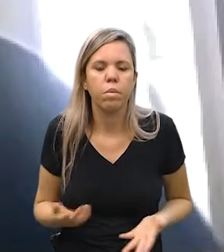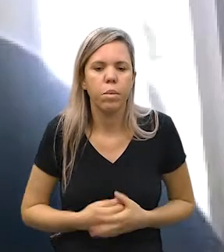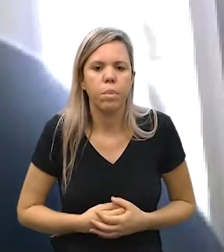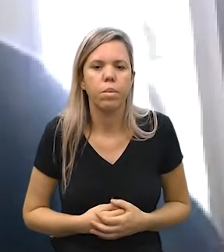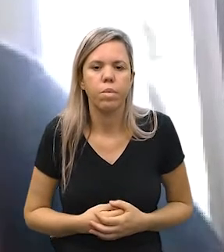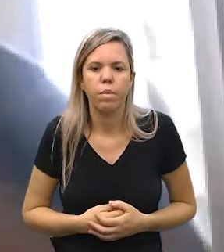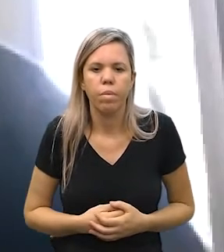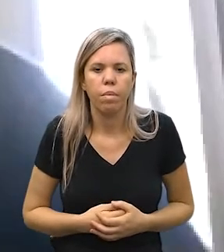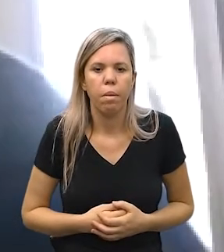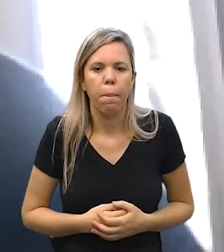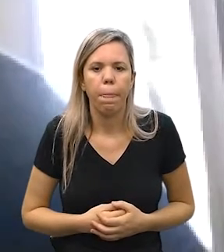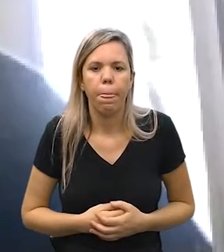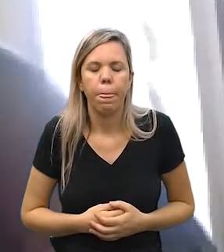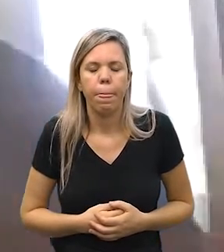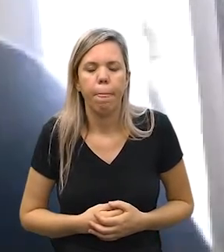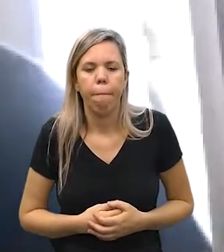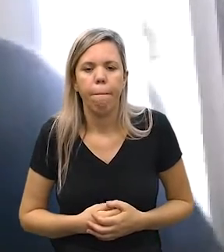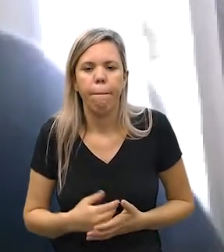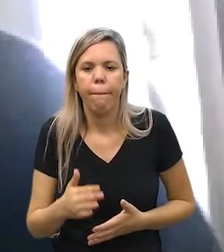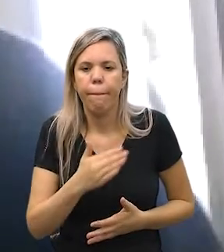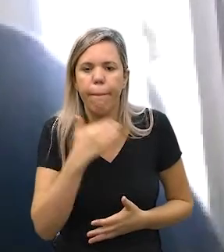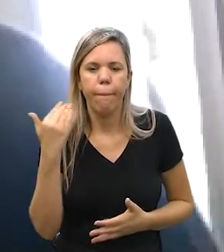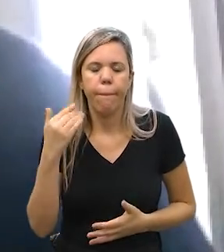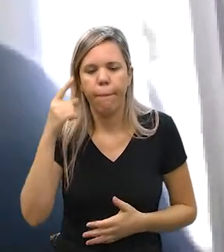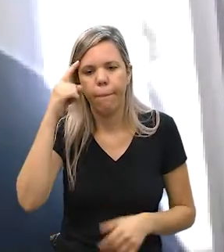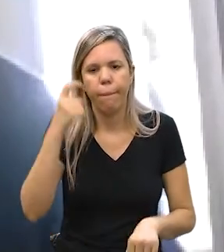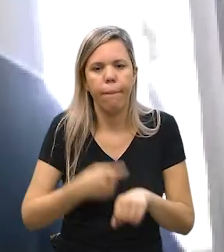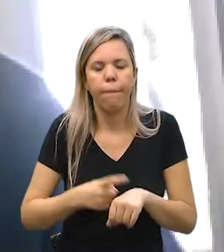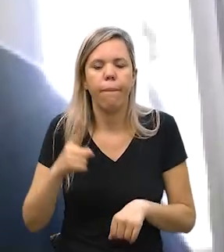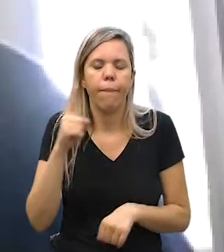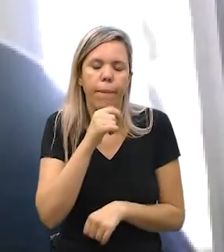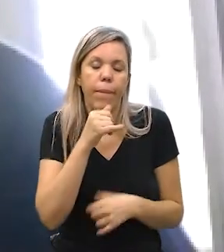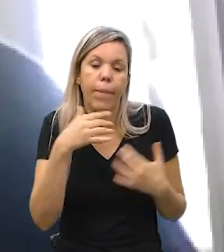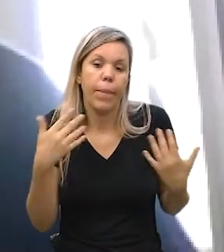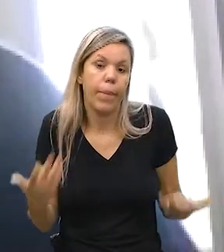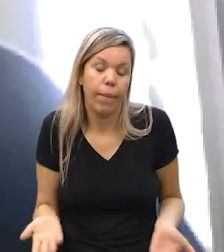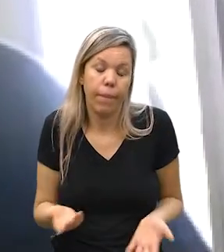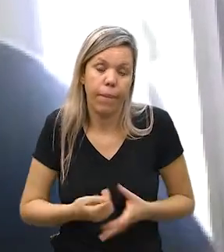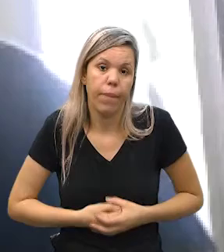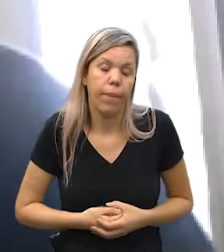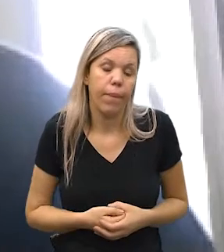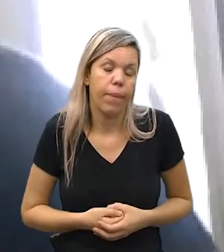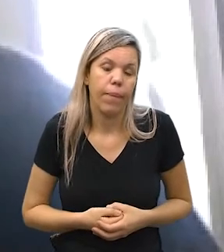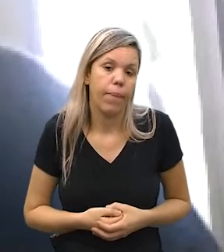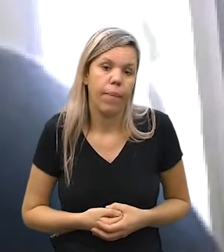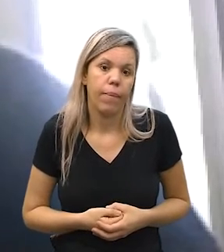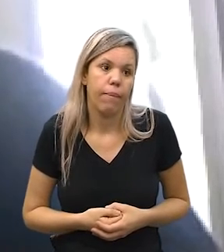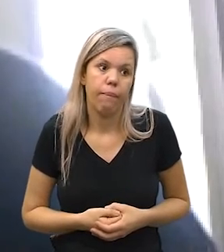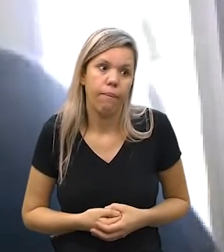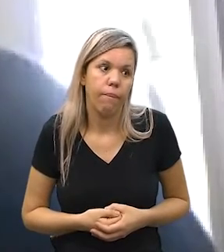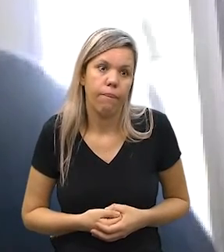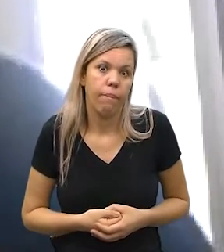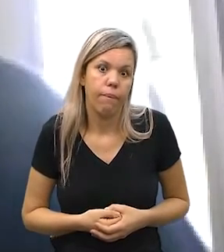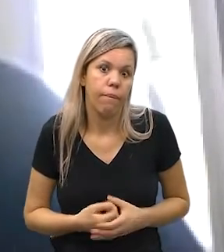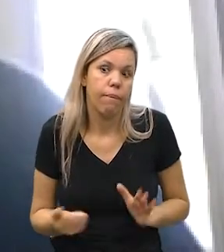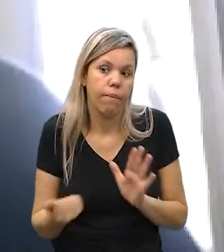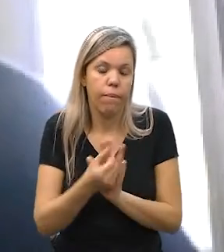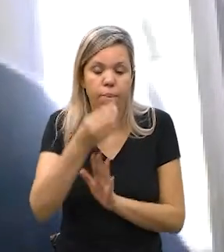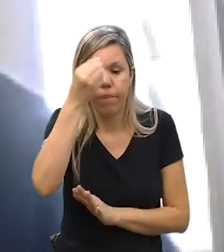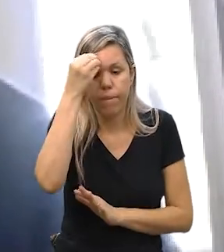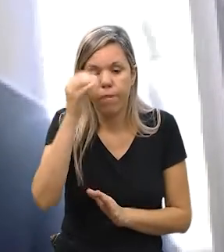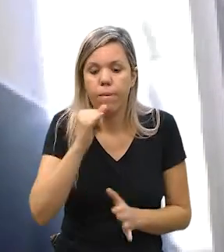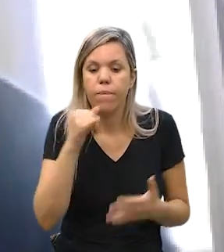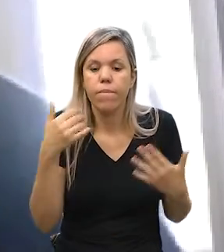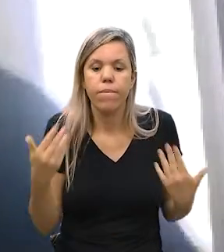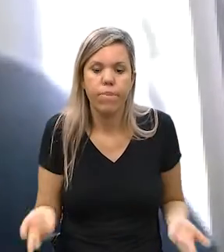E, assim, né, Morte Dura né, é uma forma muito marcante,